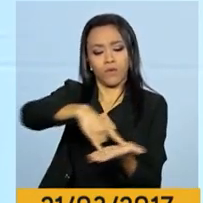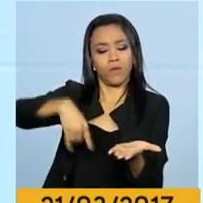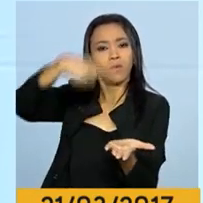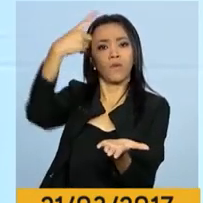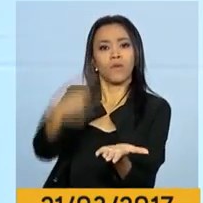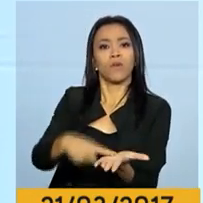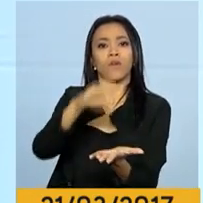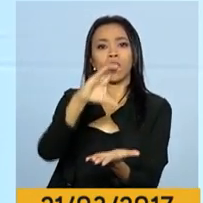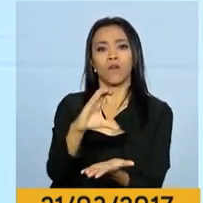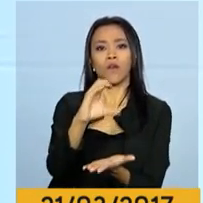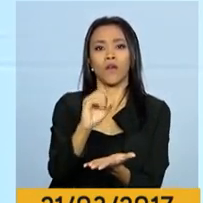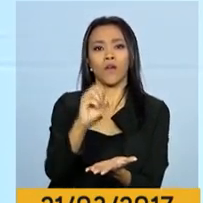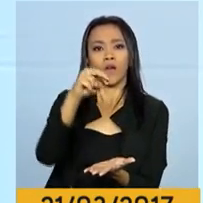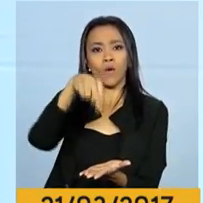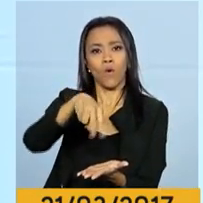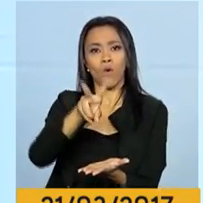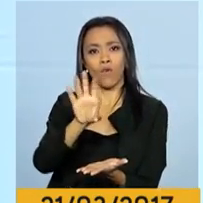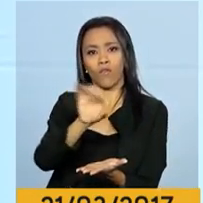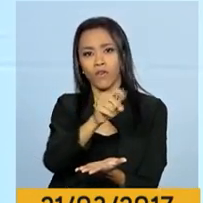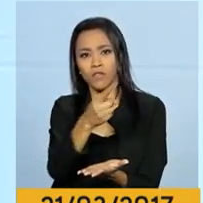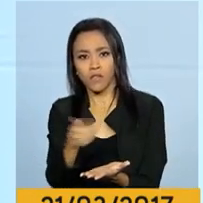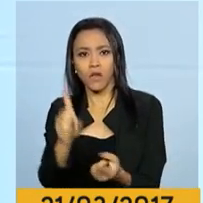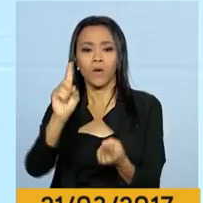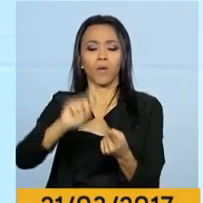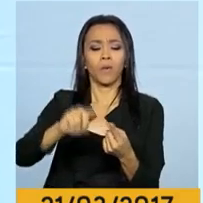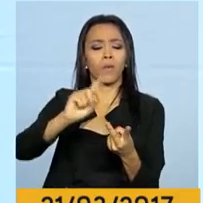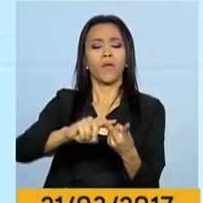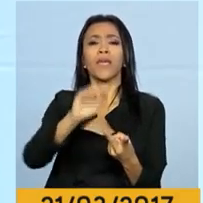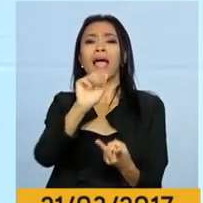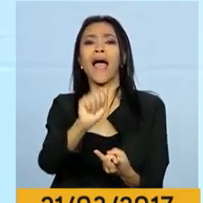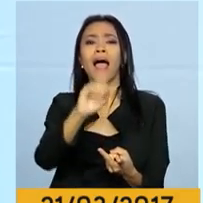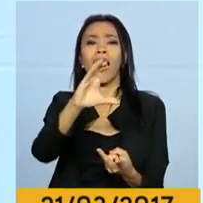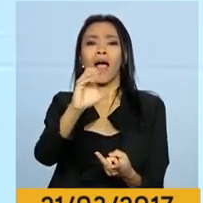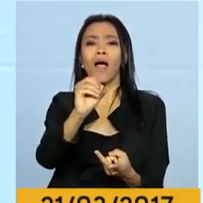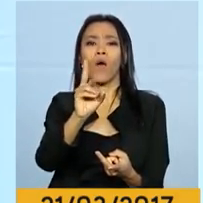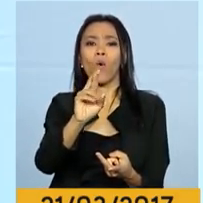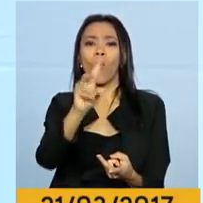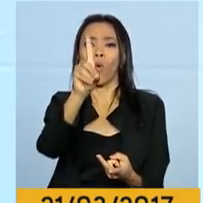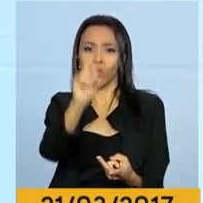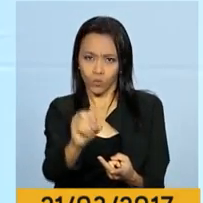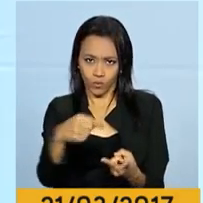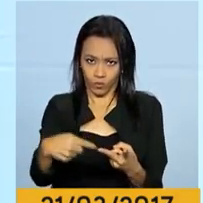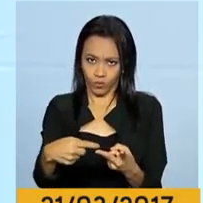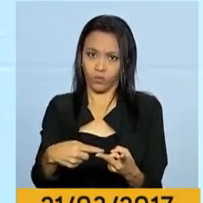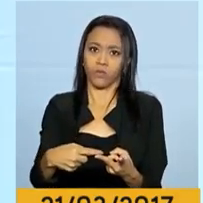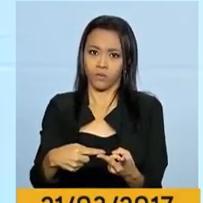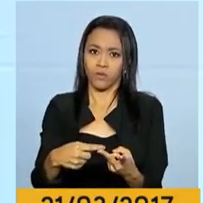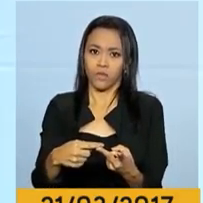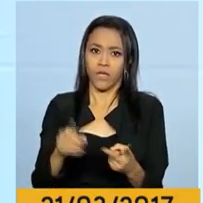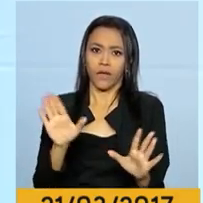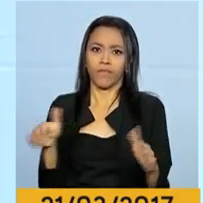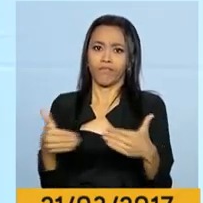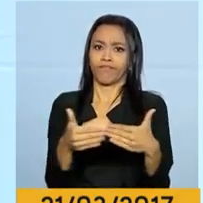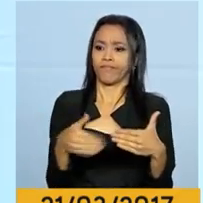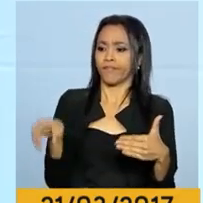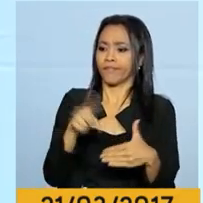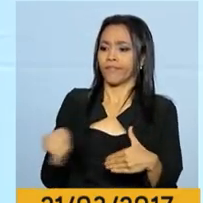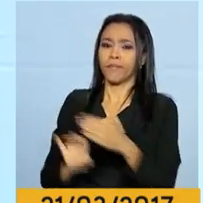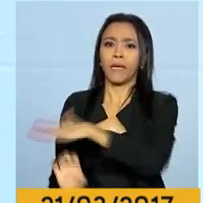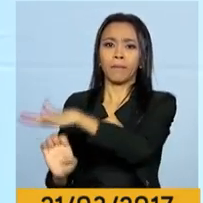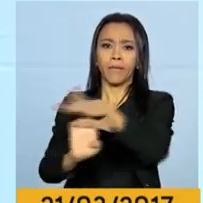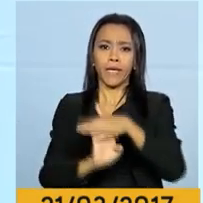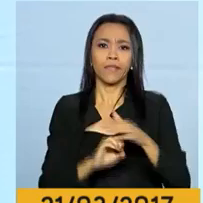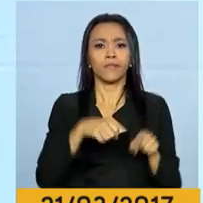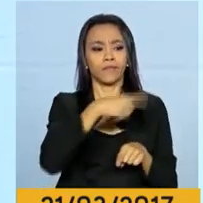trabalho. Eu digo isso porque, na verdade, as pessoas dizem, ah, vai fazer o acordado sobre o legislado, agora o acordado vai ser pressão